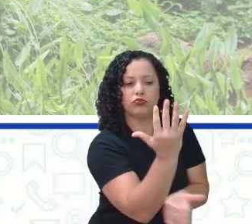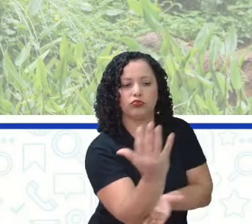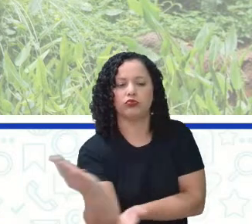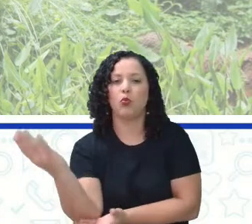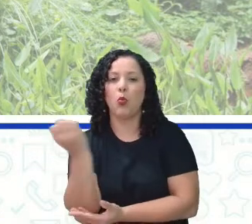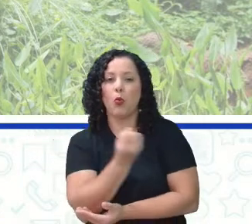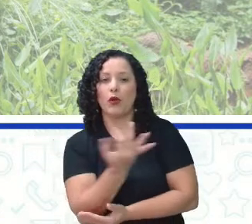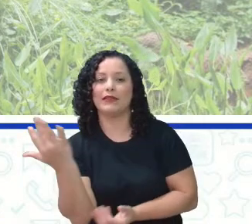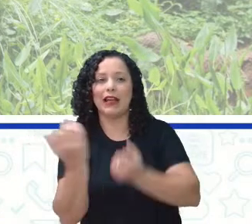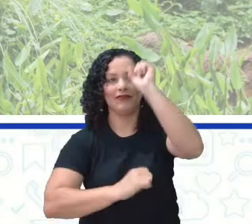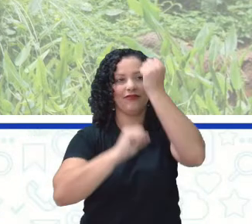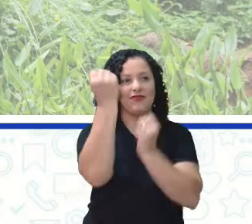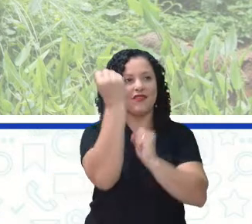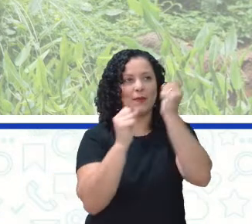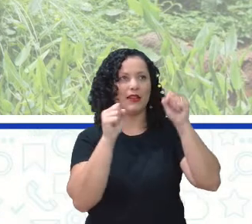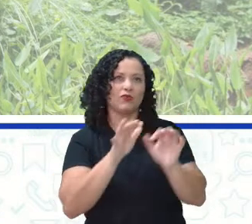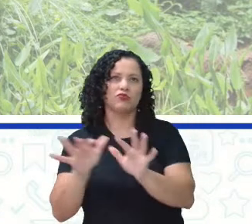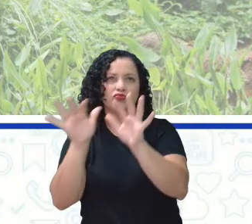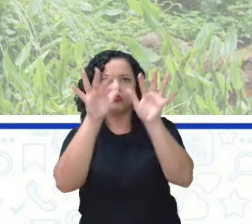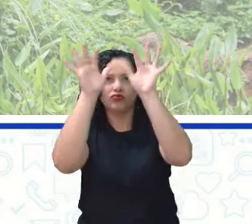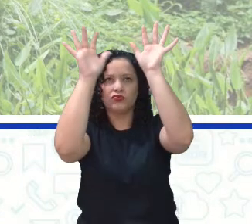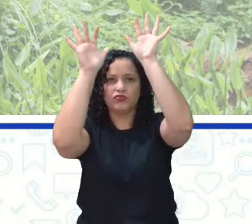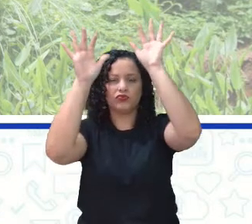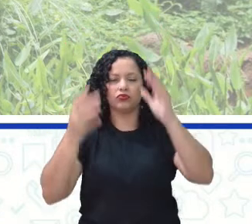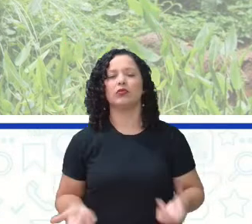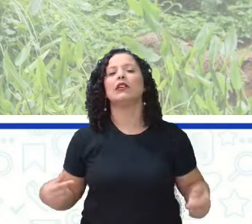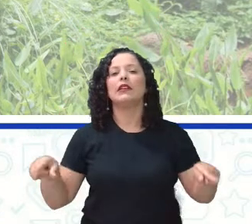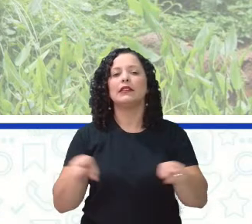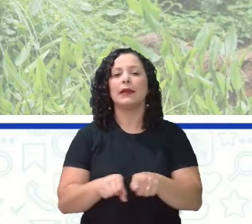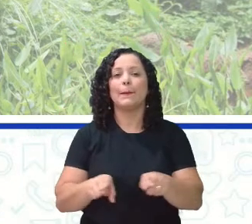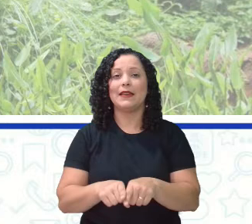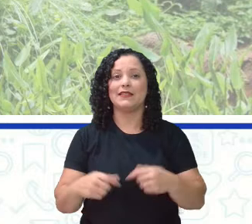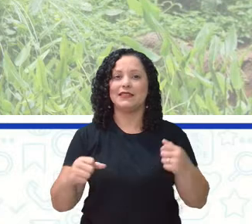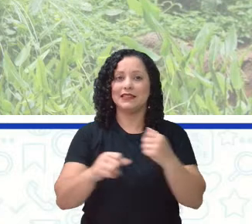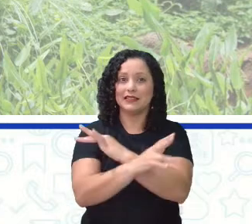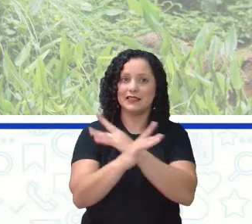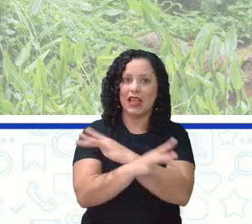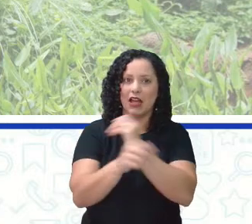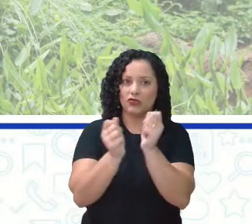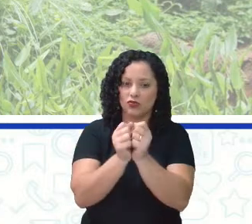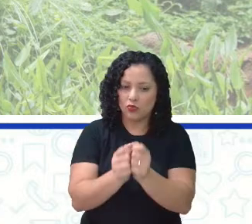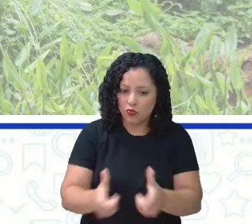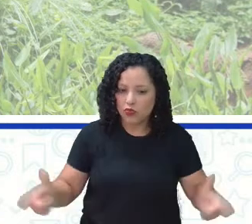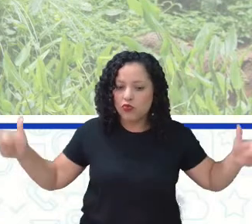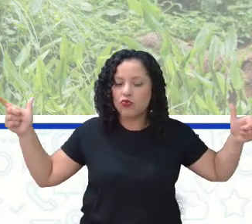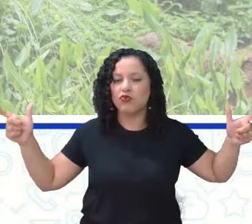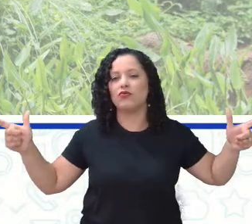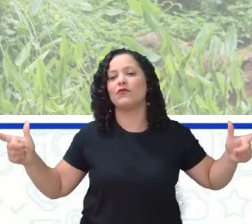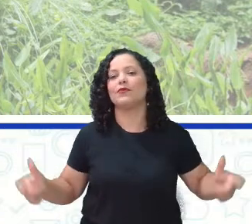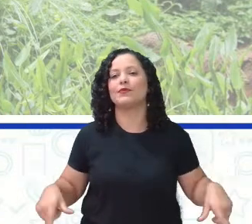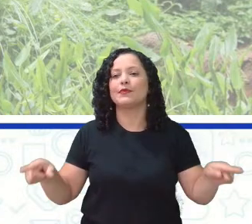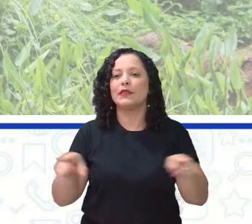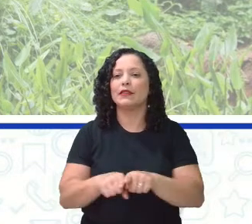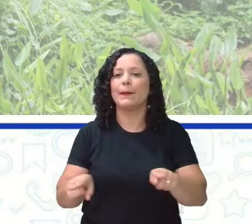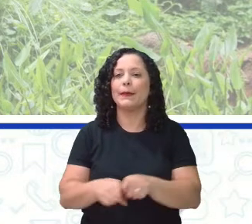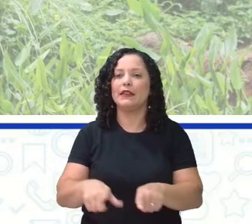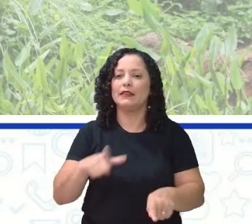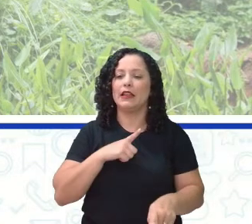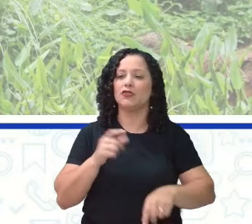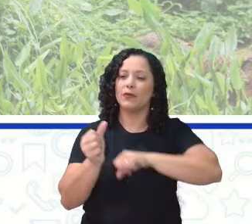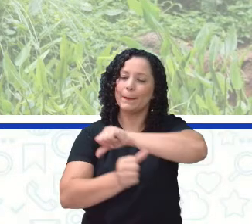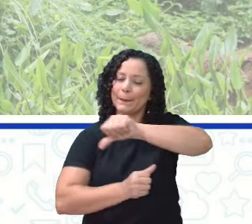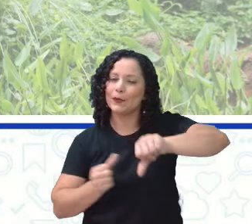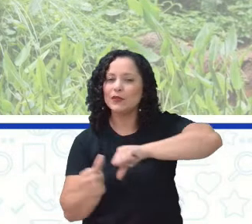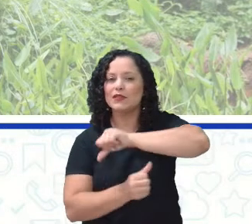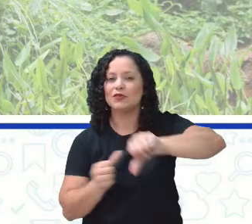industrialização, a extinção, a urbanização, e os indiretos, ó, que é bem interessante a gente pensar, tem as mutações que muitas